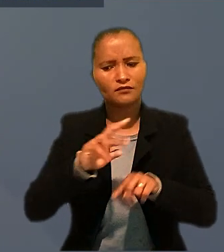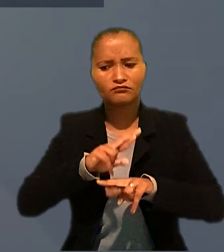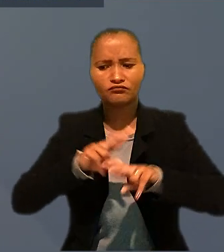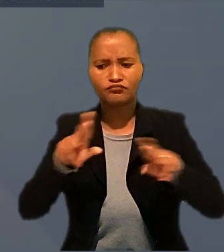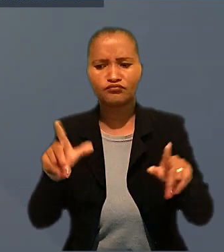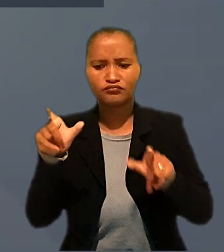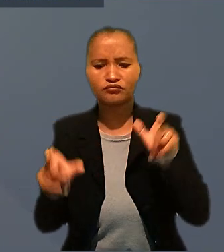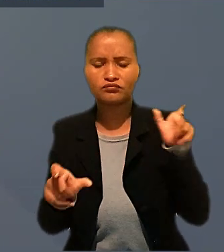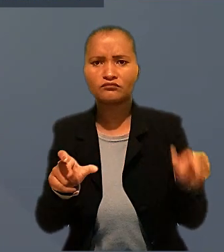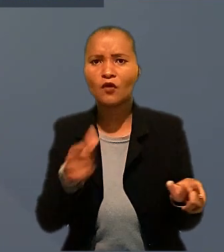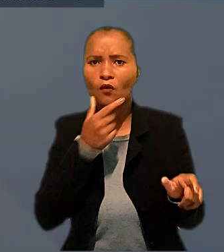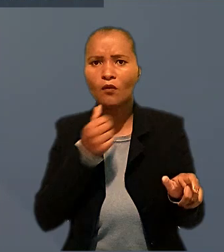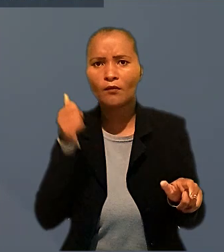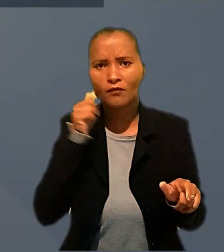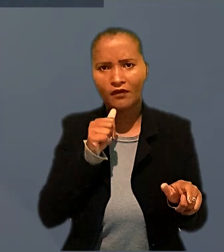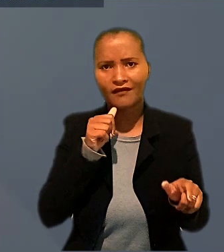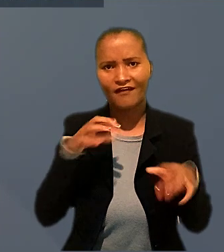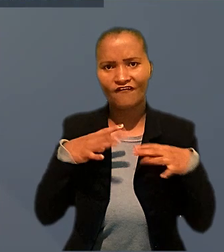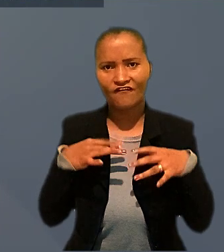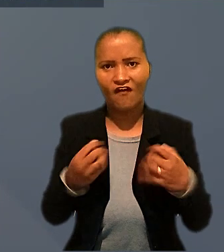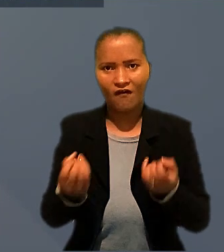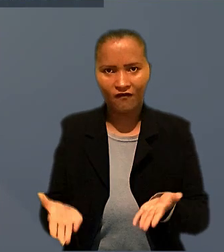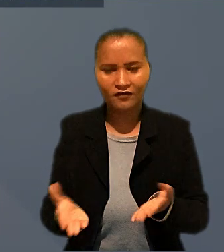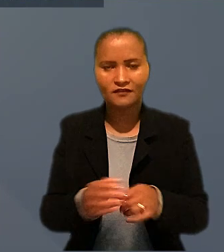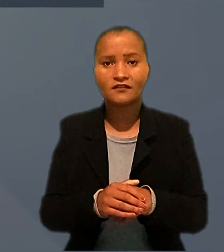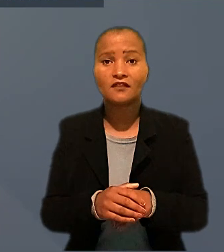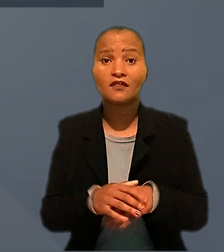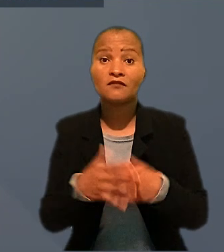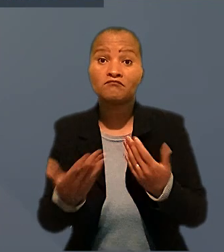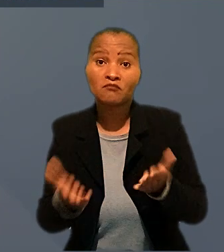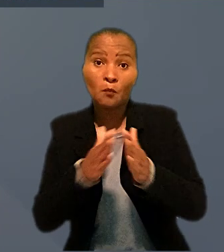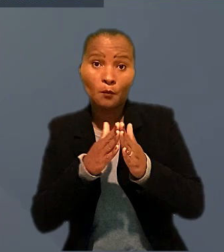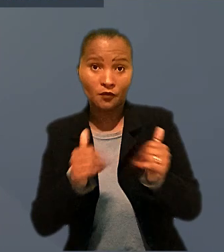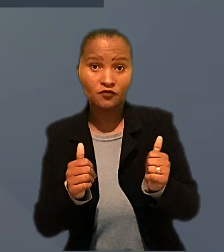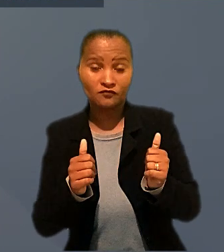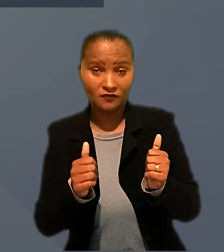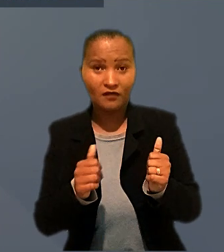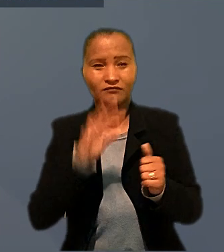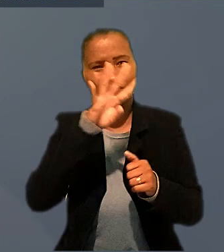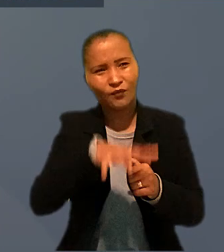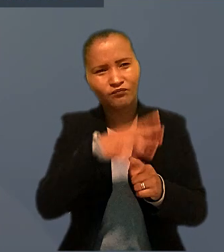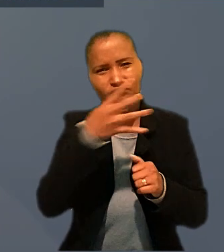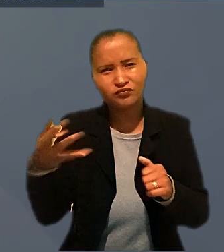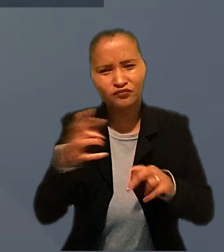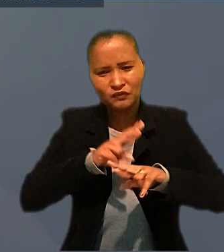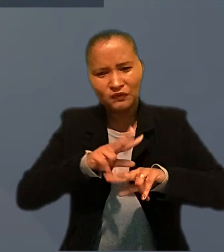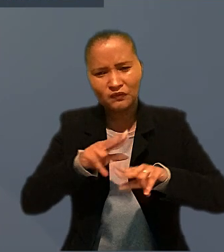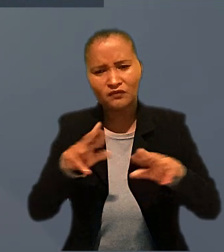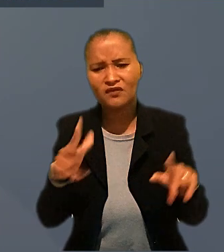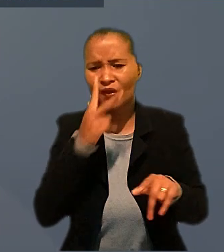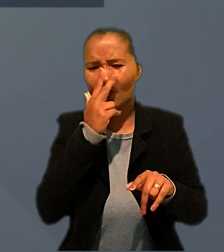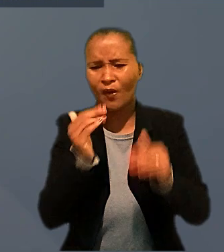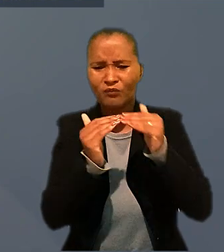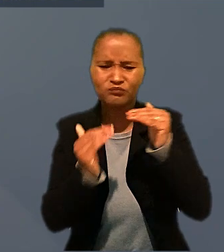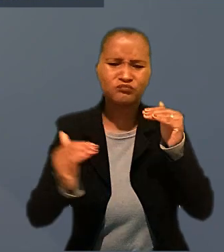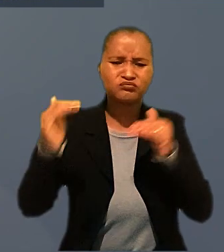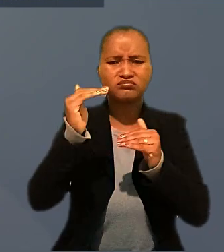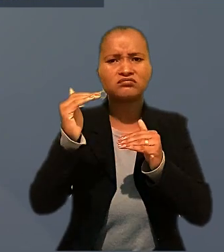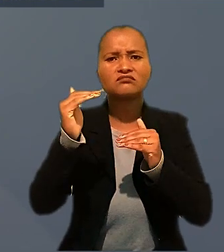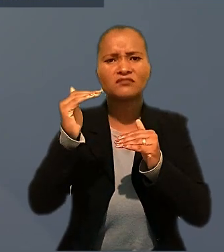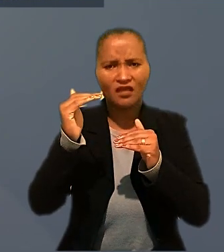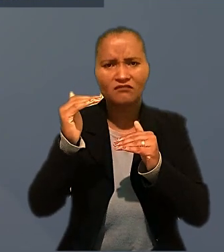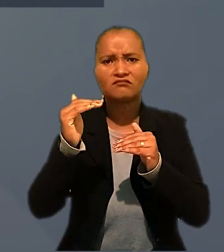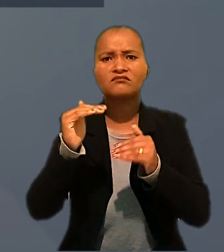na concessão dessa folga. Segundo o pedido, a imposição de uma escala diferenciada para as empregadas geraria desigualdades